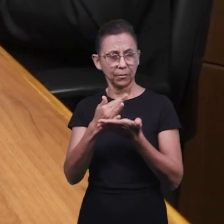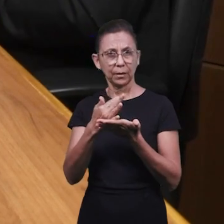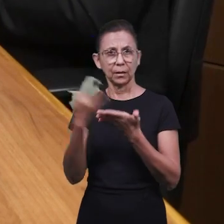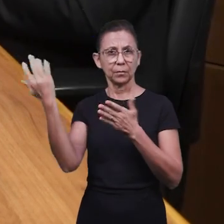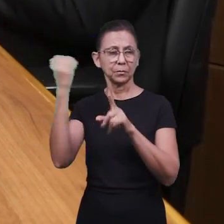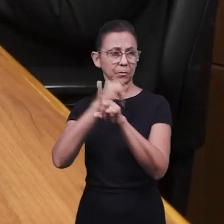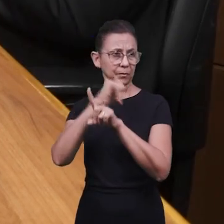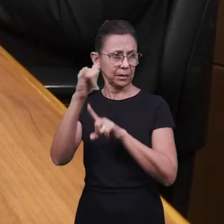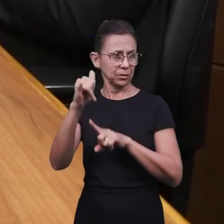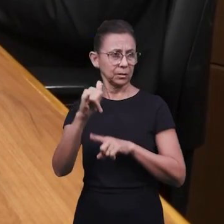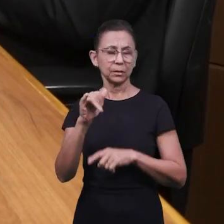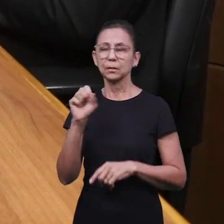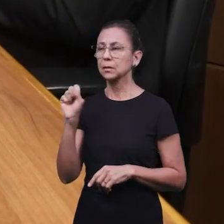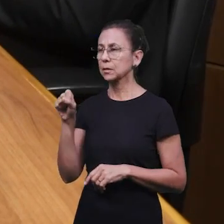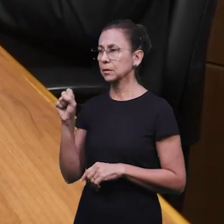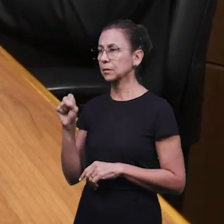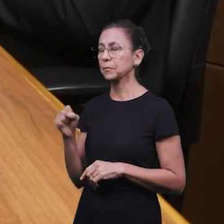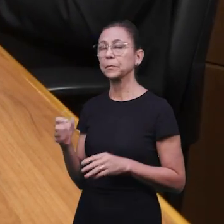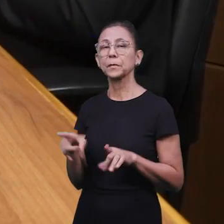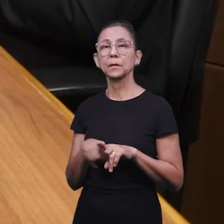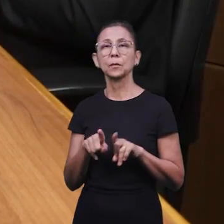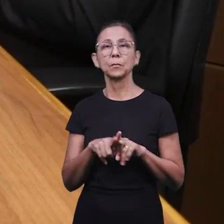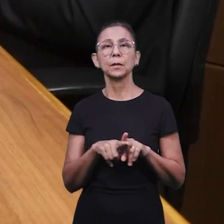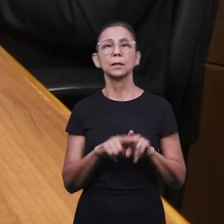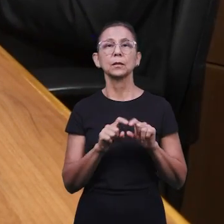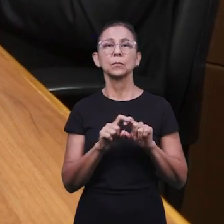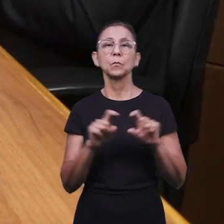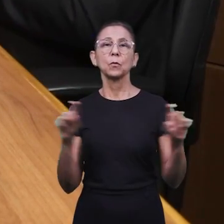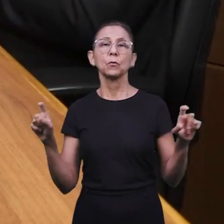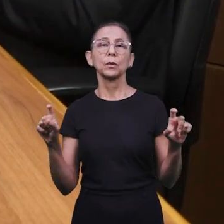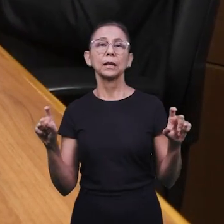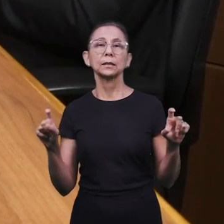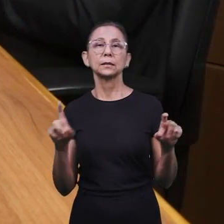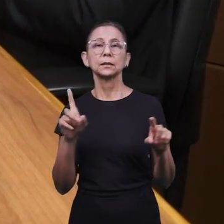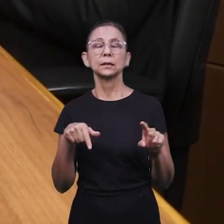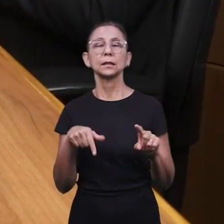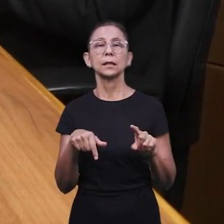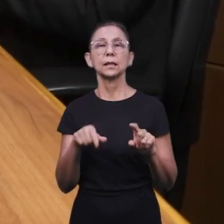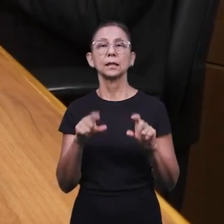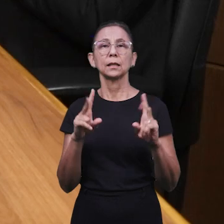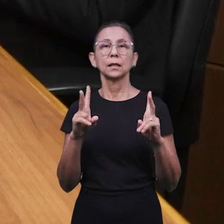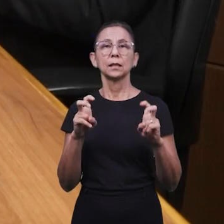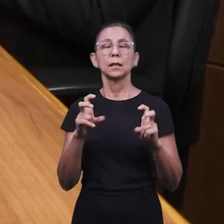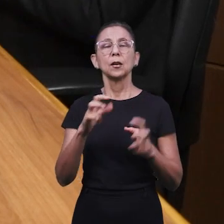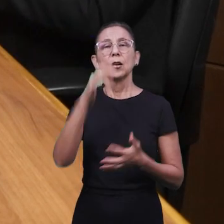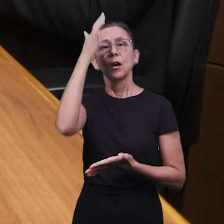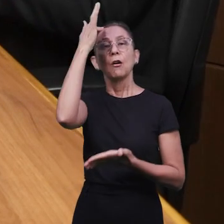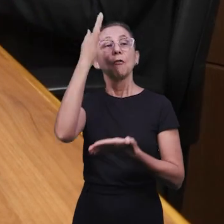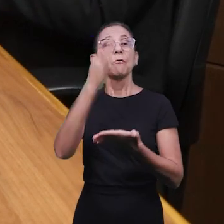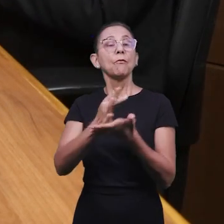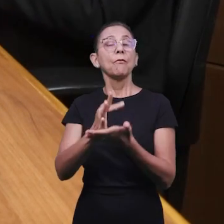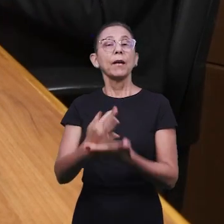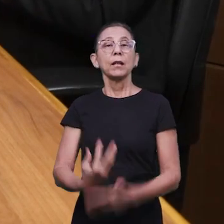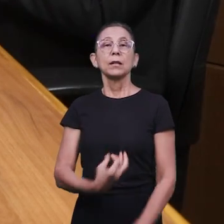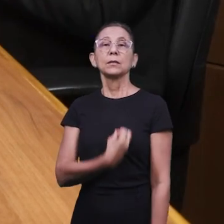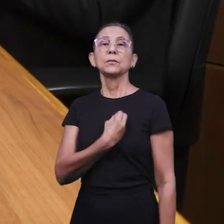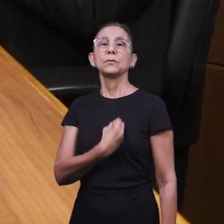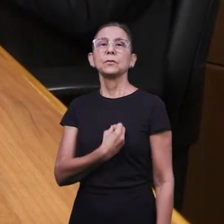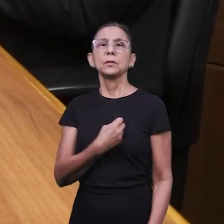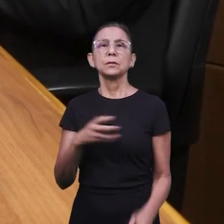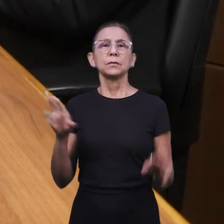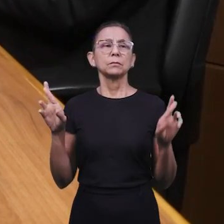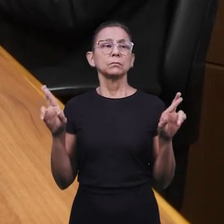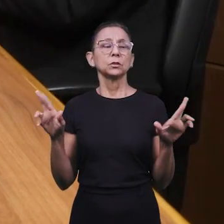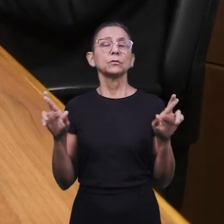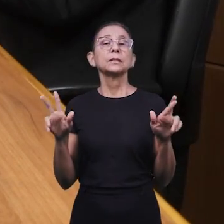Sim. Há uma outra expressão que nós abordamos, que é fé viva. Qual a distinção que você faz entre as duas e